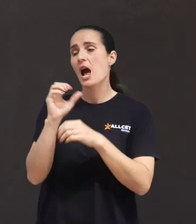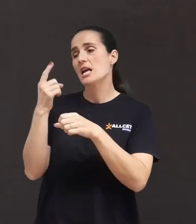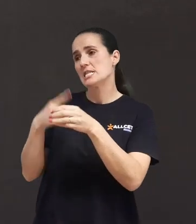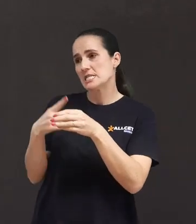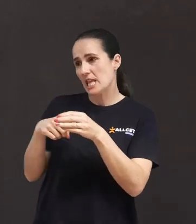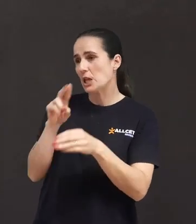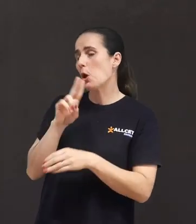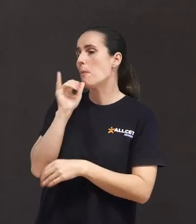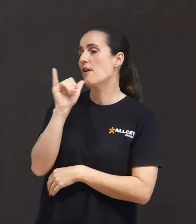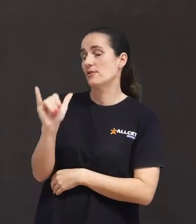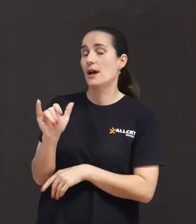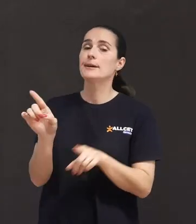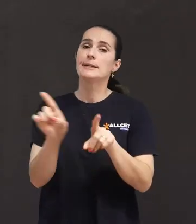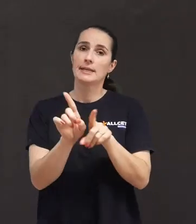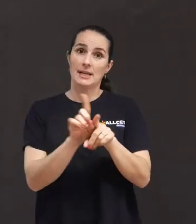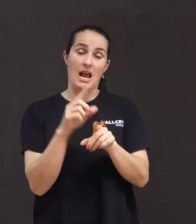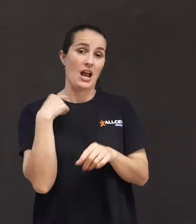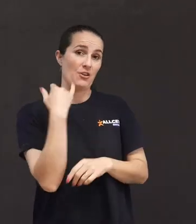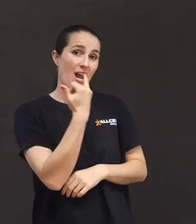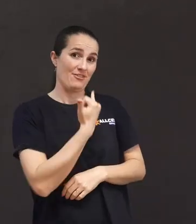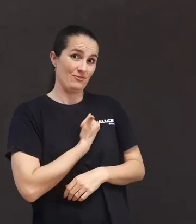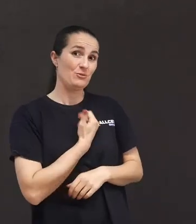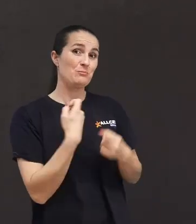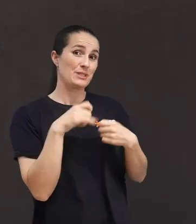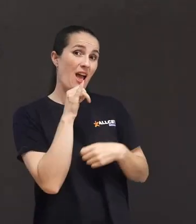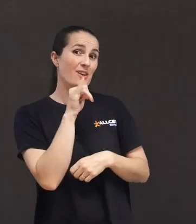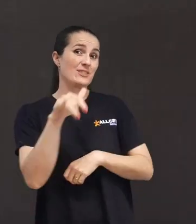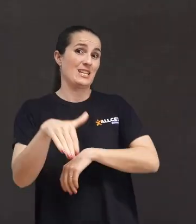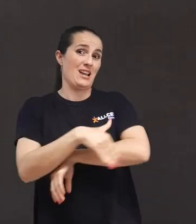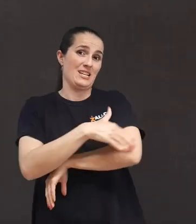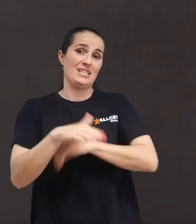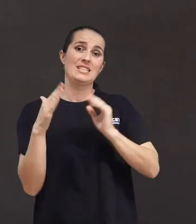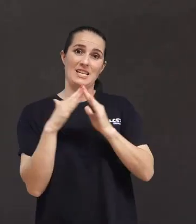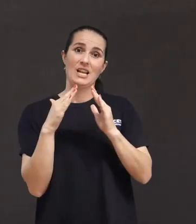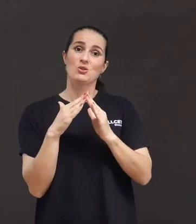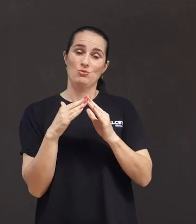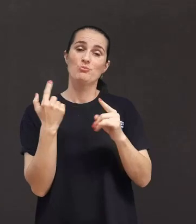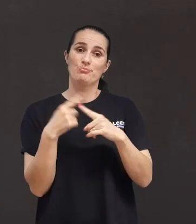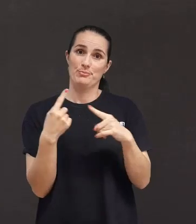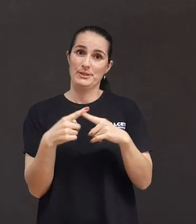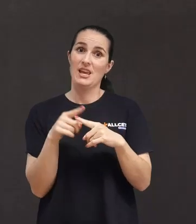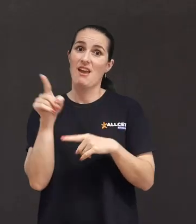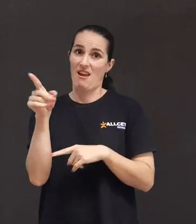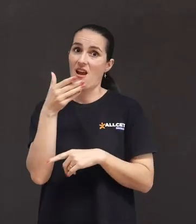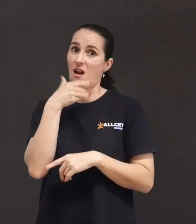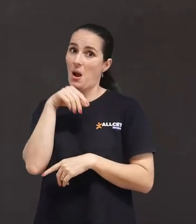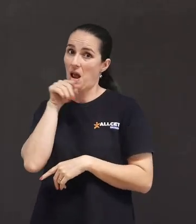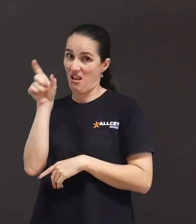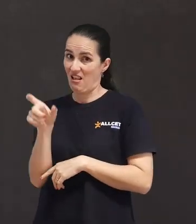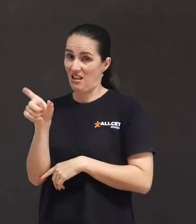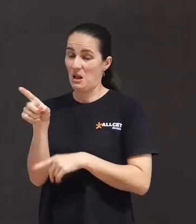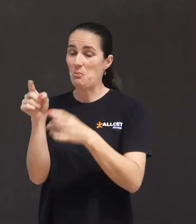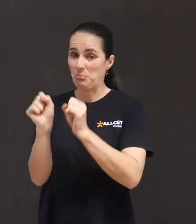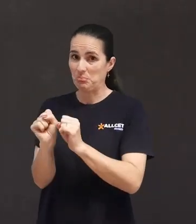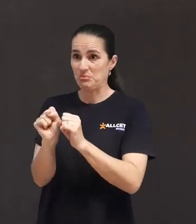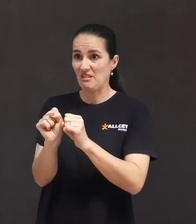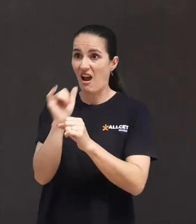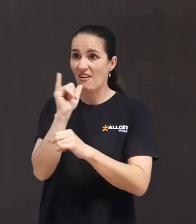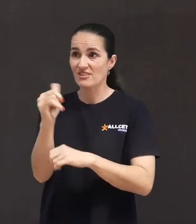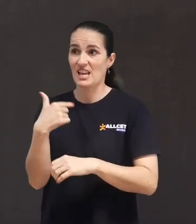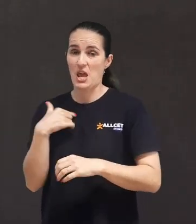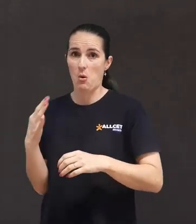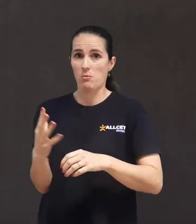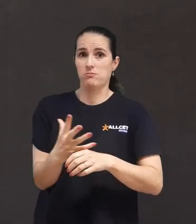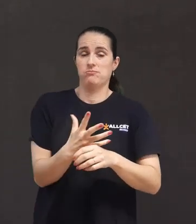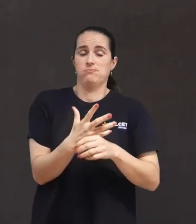falou que eu tinha que falar meu endereço por enquanto, porque ele poderia entrar como sequestro, né? Então